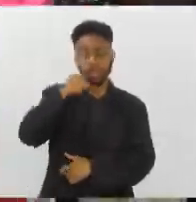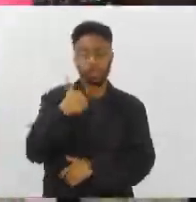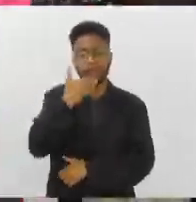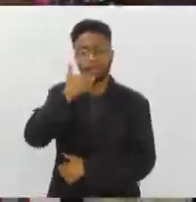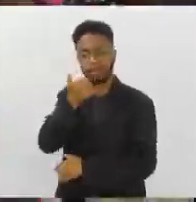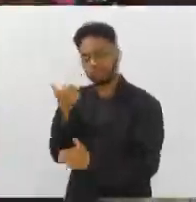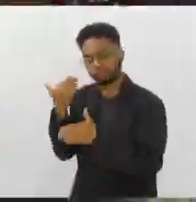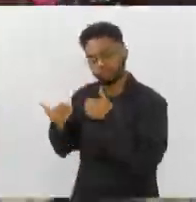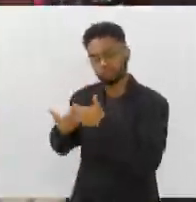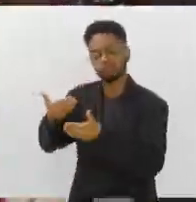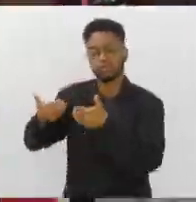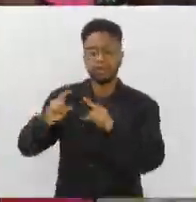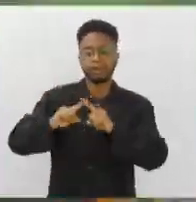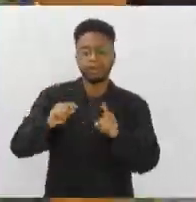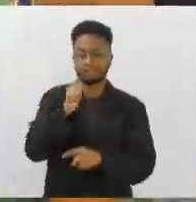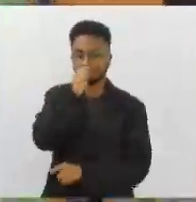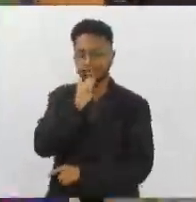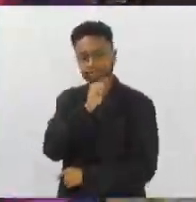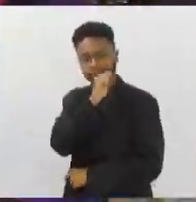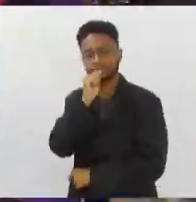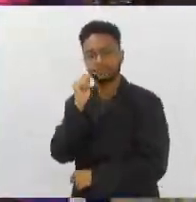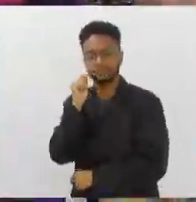melhorando, mas tá sendo um sacrifício.